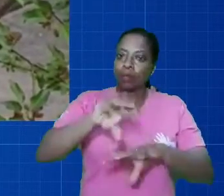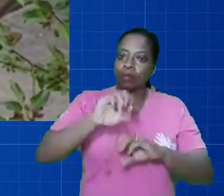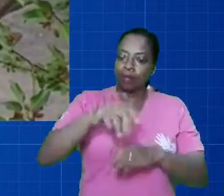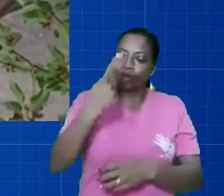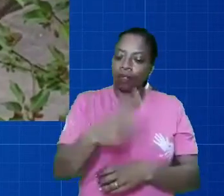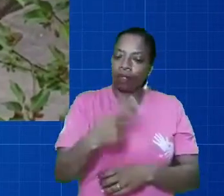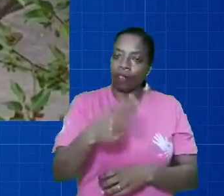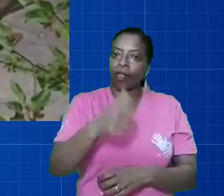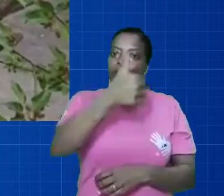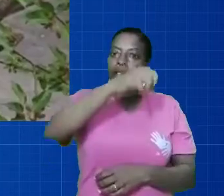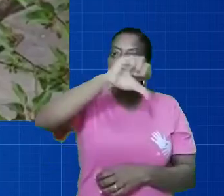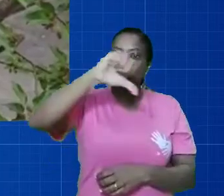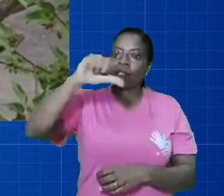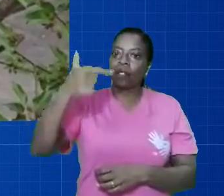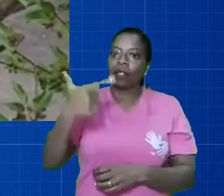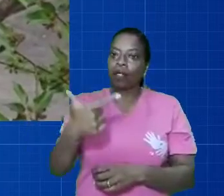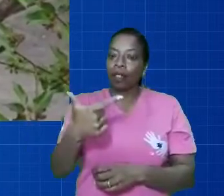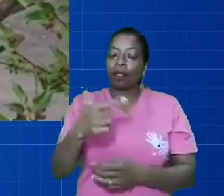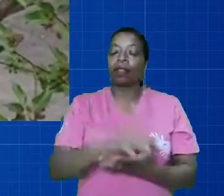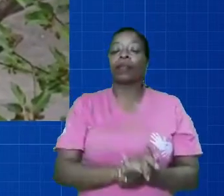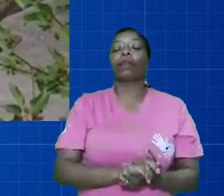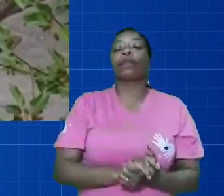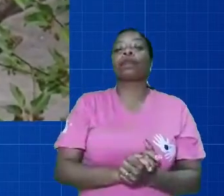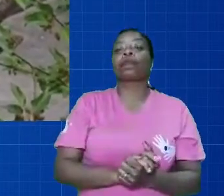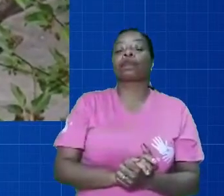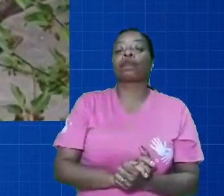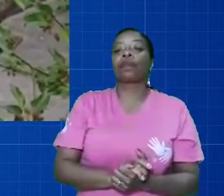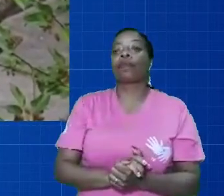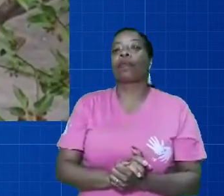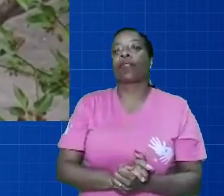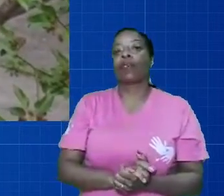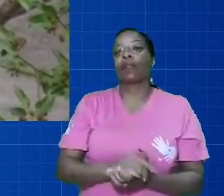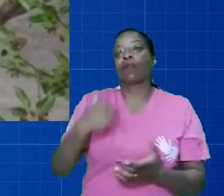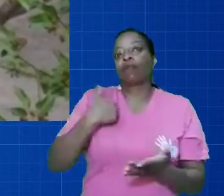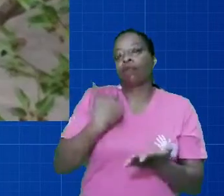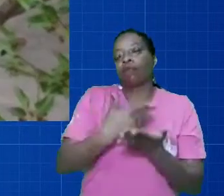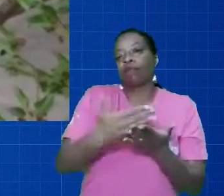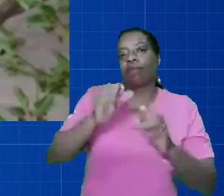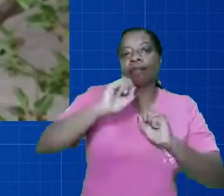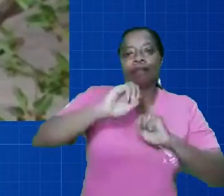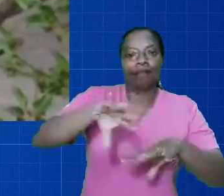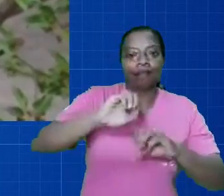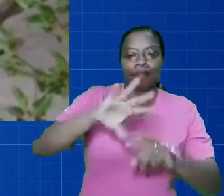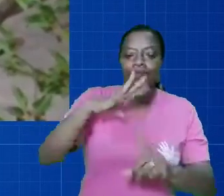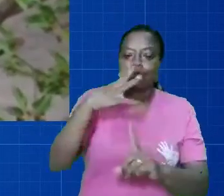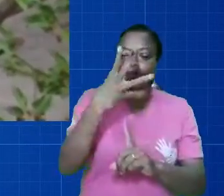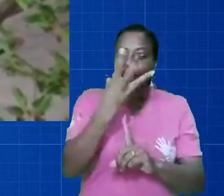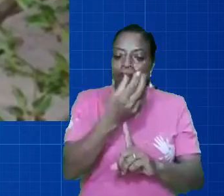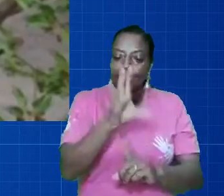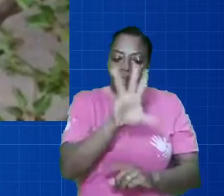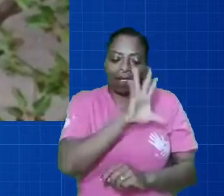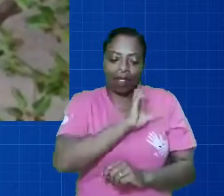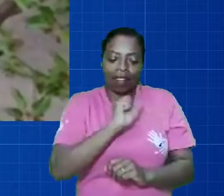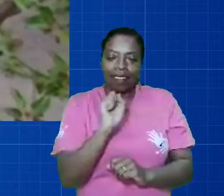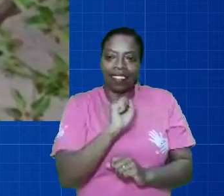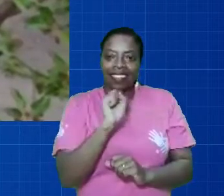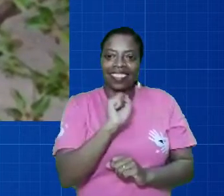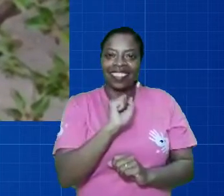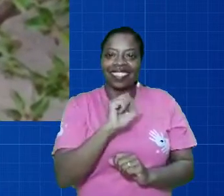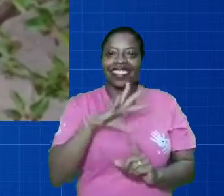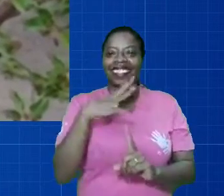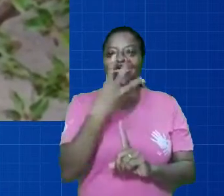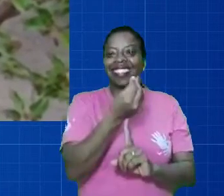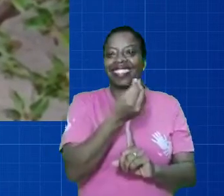ensino da arte, onde eu me apaixonei por arte. Em 92 eu comecei a trabalhando lá na